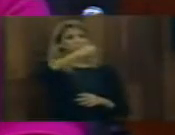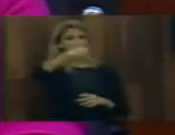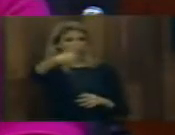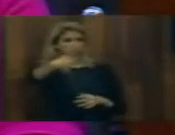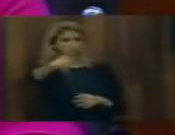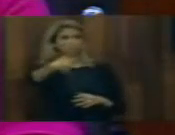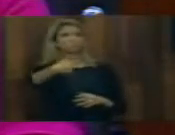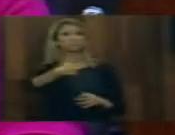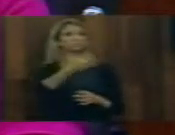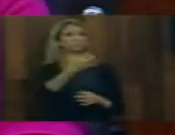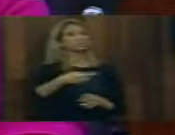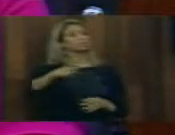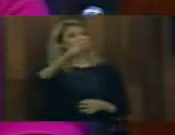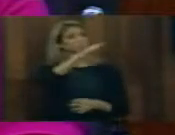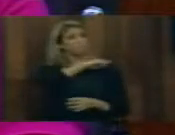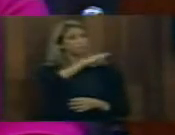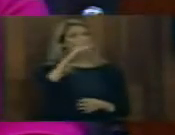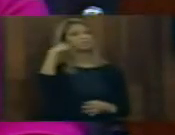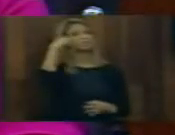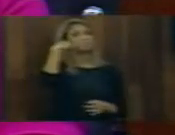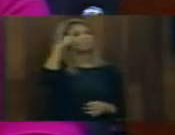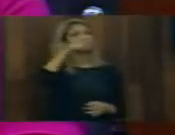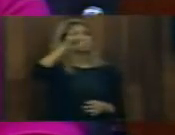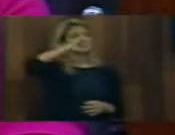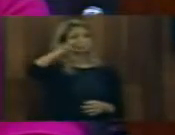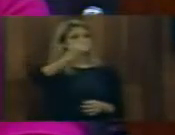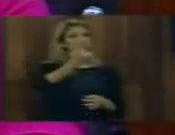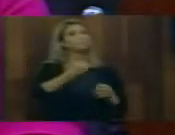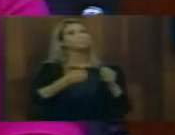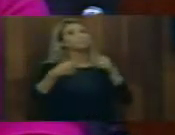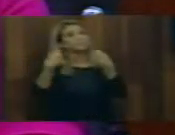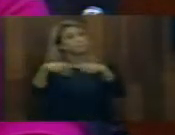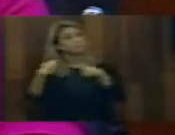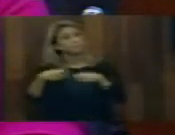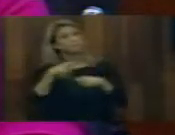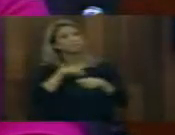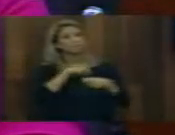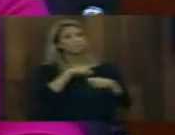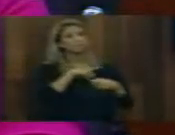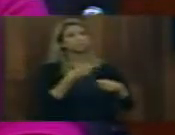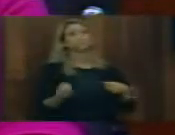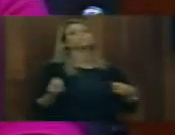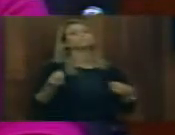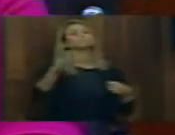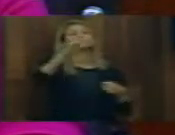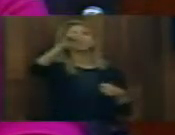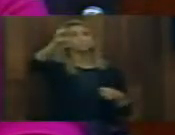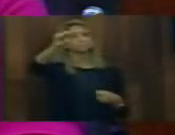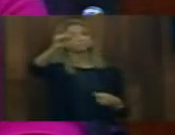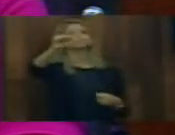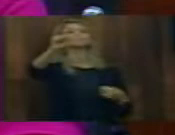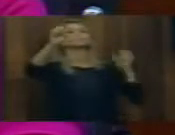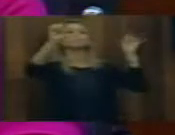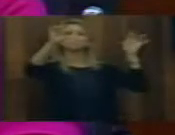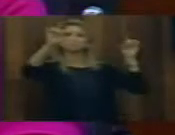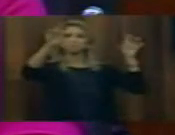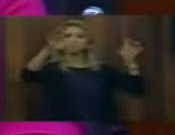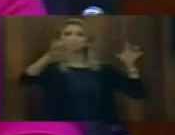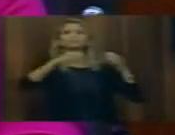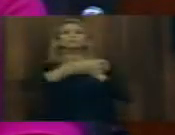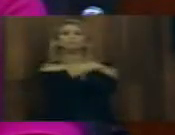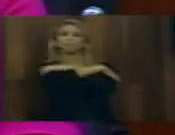177-2019, de autoria da vereadora Letícia dos Santos Jota, que institui no município de Cabo Frio o Dia Mundial da Umbanda do Candomblé.